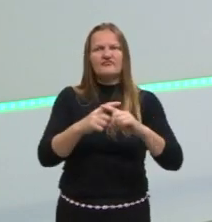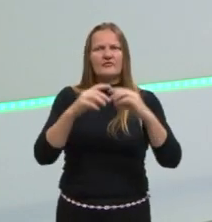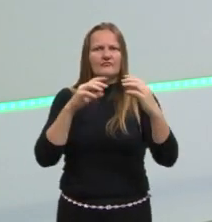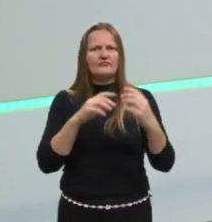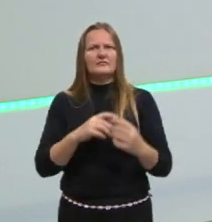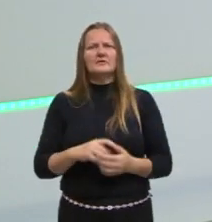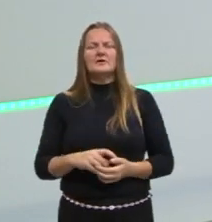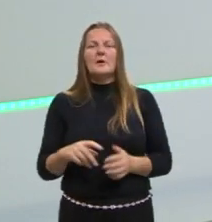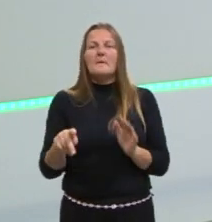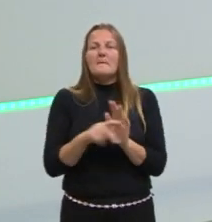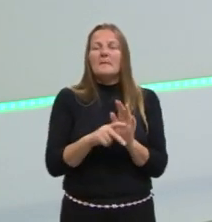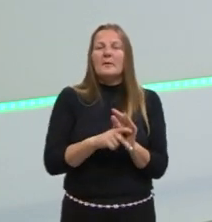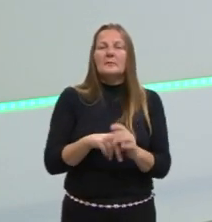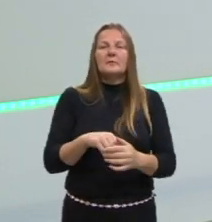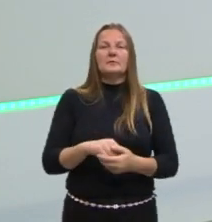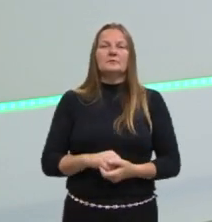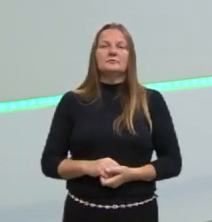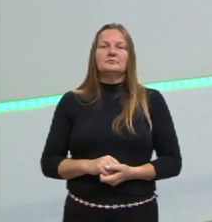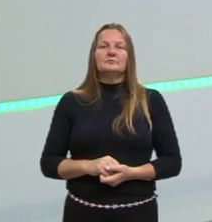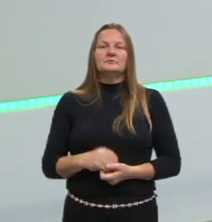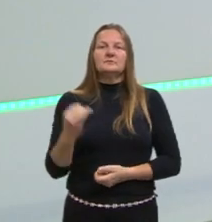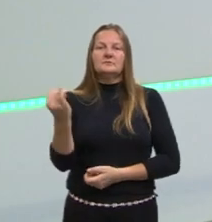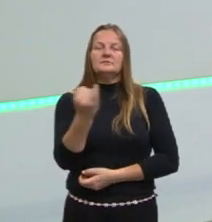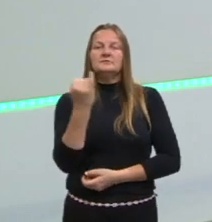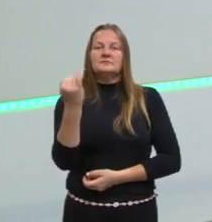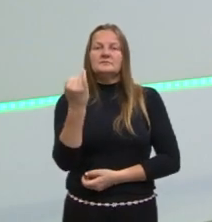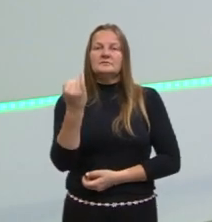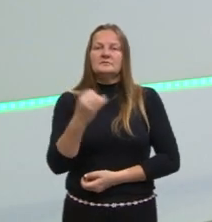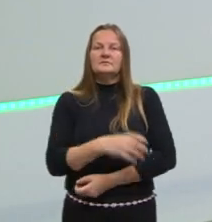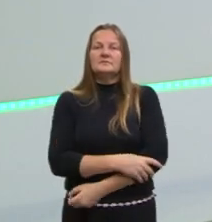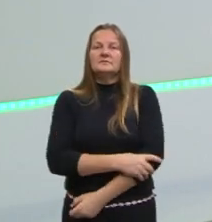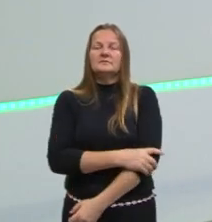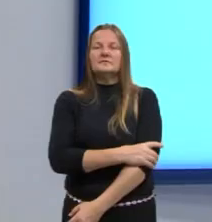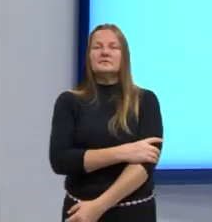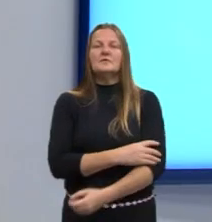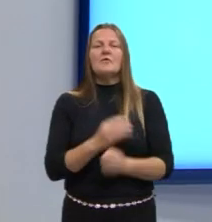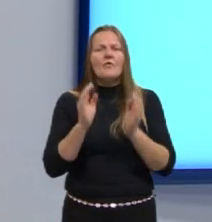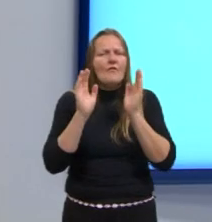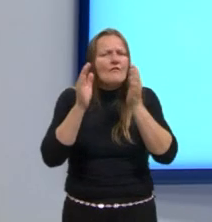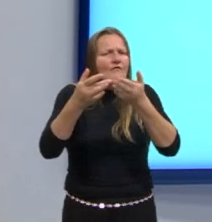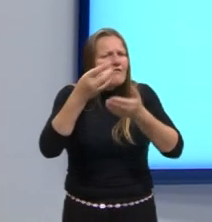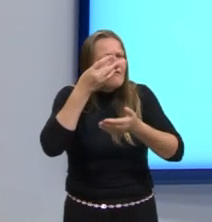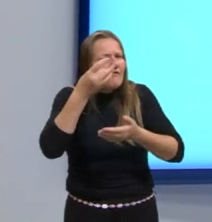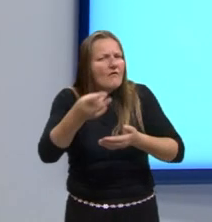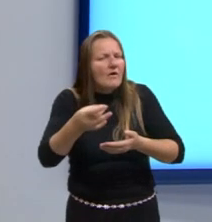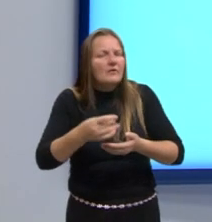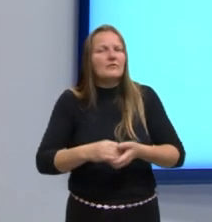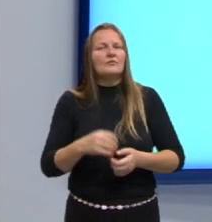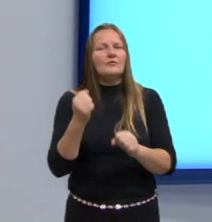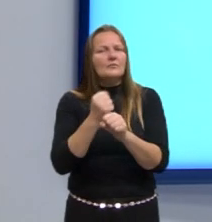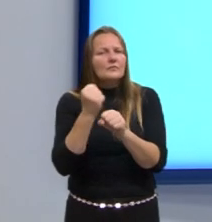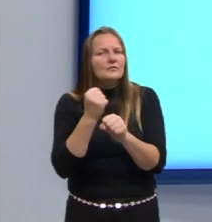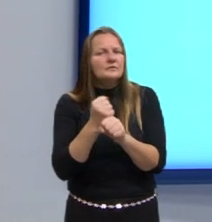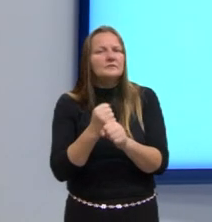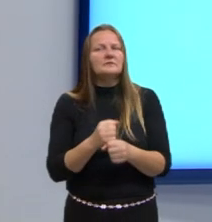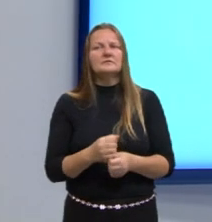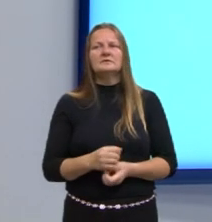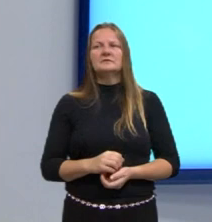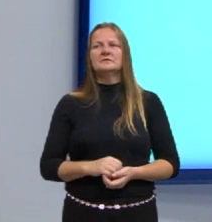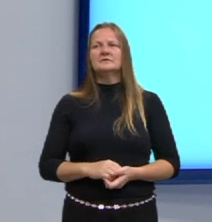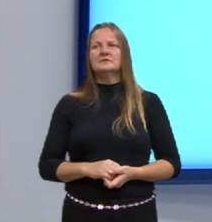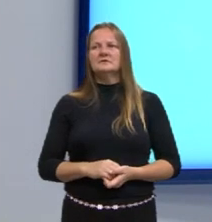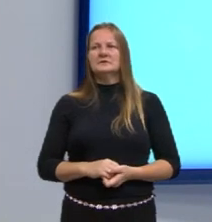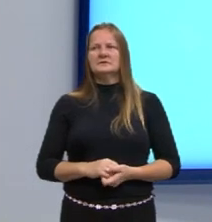a fonte de algo que é muito importante né que a alimentação então o foco mesmo destaque para produção de polímeros Bio